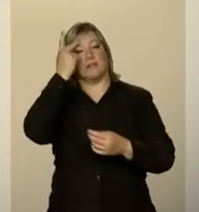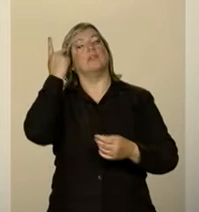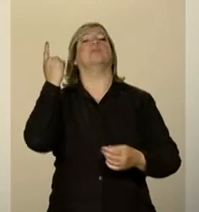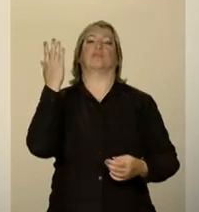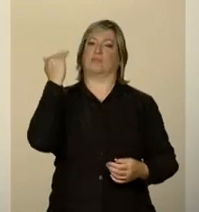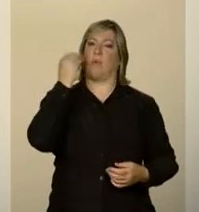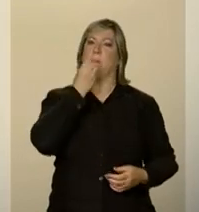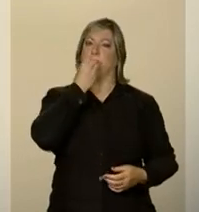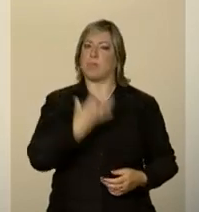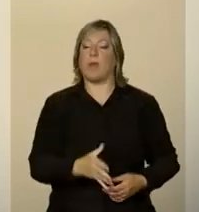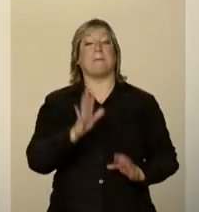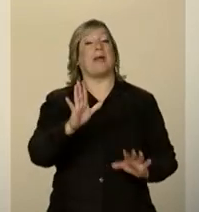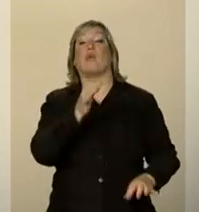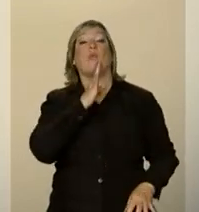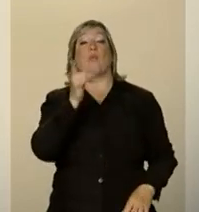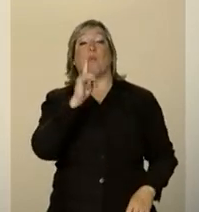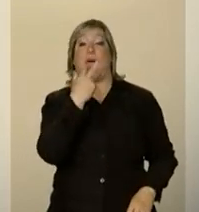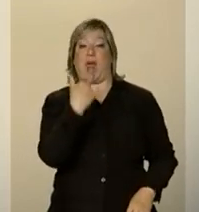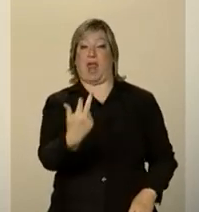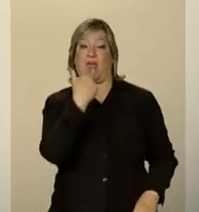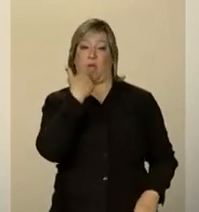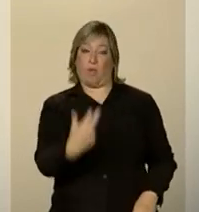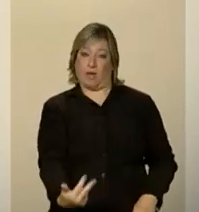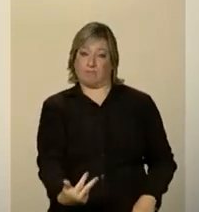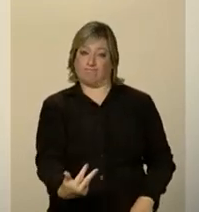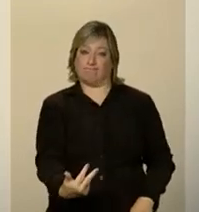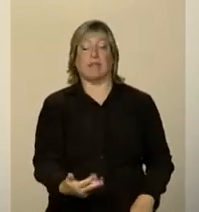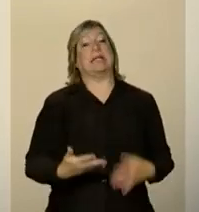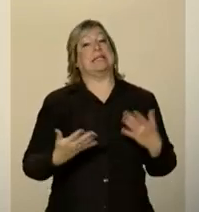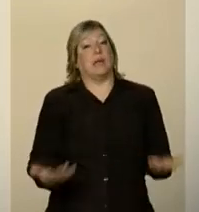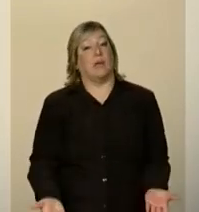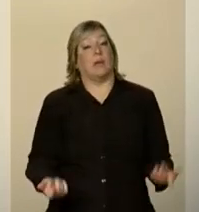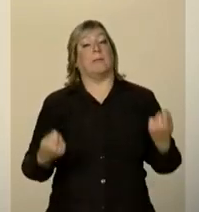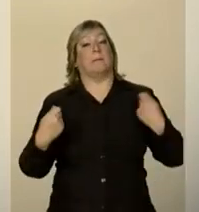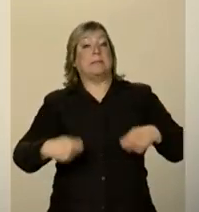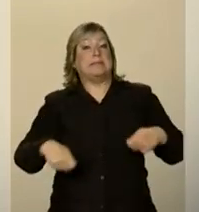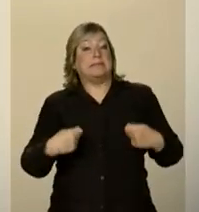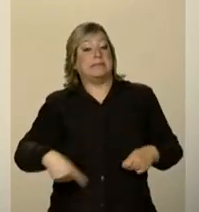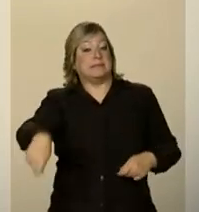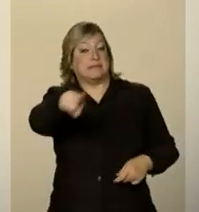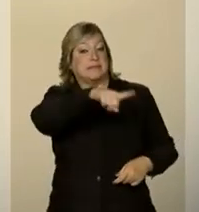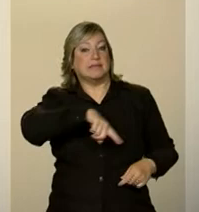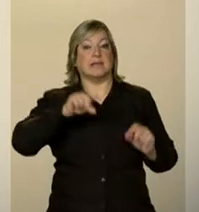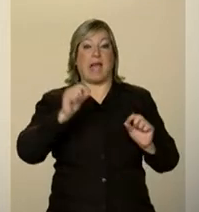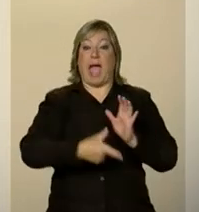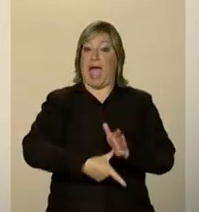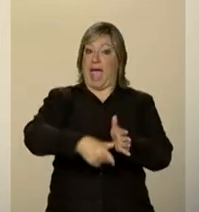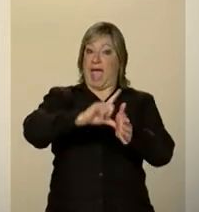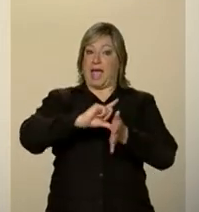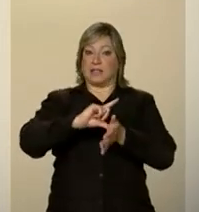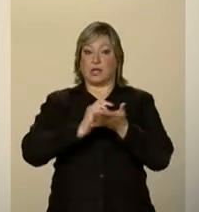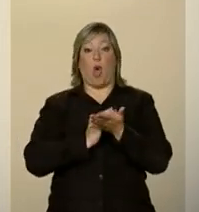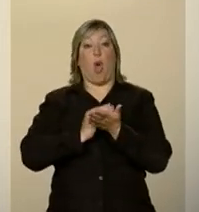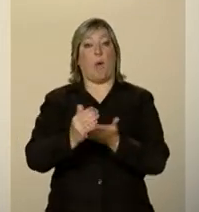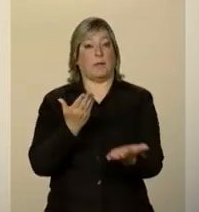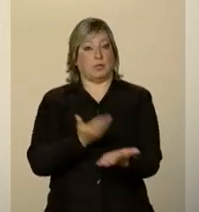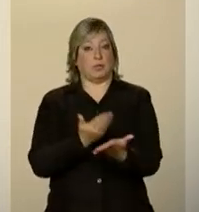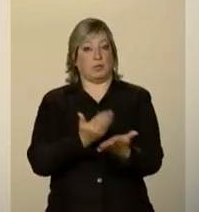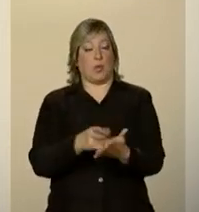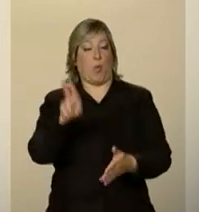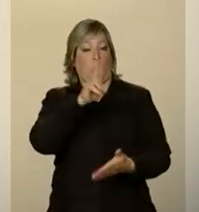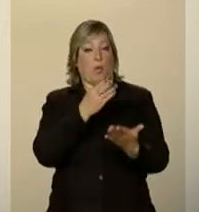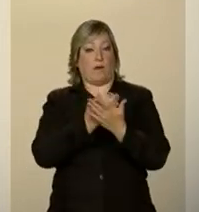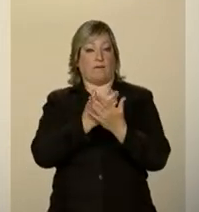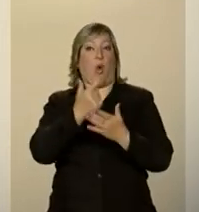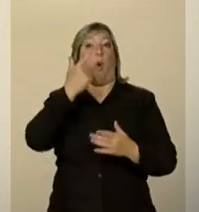jovens talentosos que não tem o domínio de uma língua estrangeira então para eles antes do início das aulas na